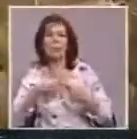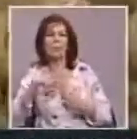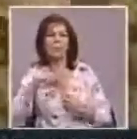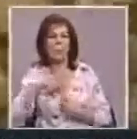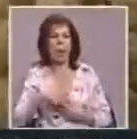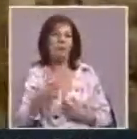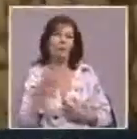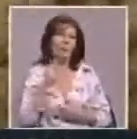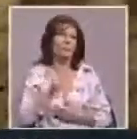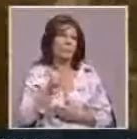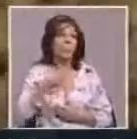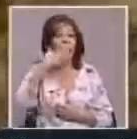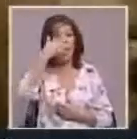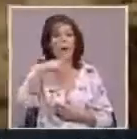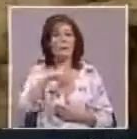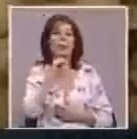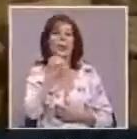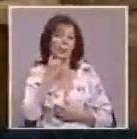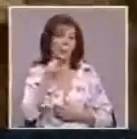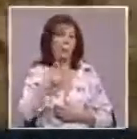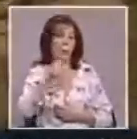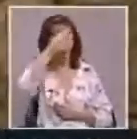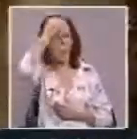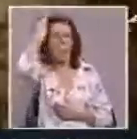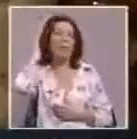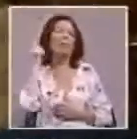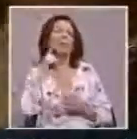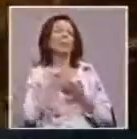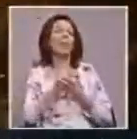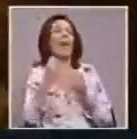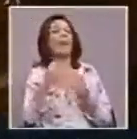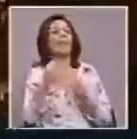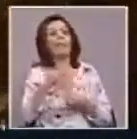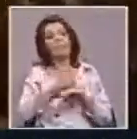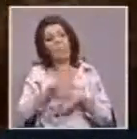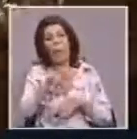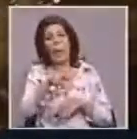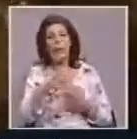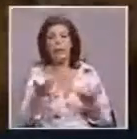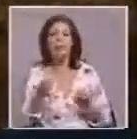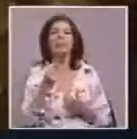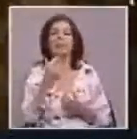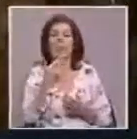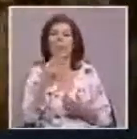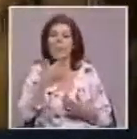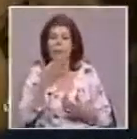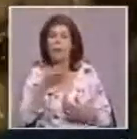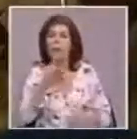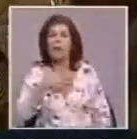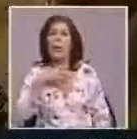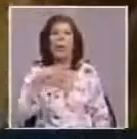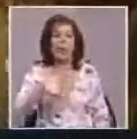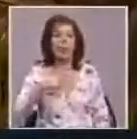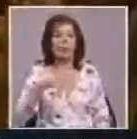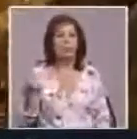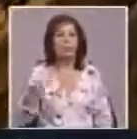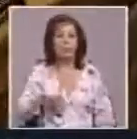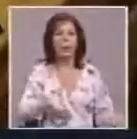dentro? Eu acho que esse é o sucesso. Muito bem, muito obrigada também por estas explicações. Nós tivemos